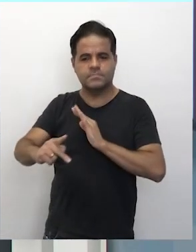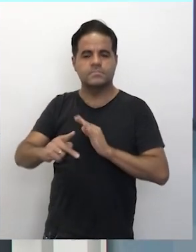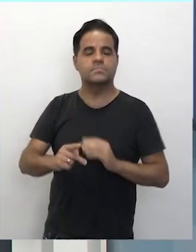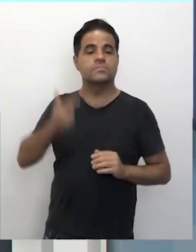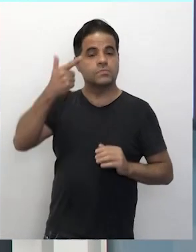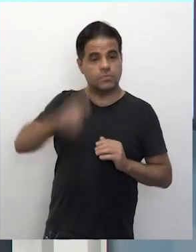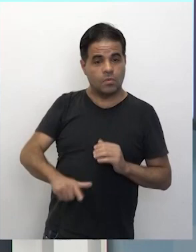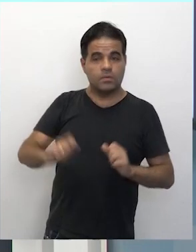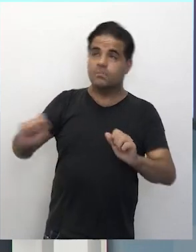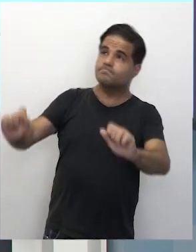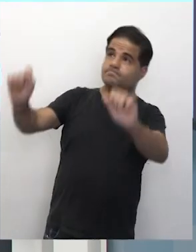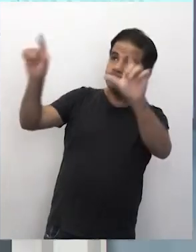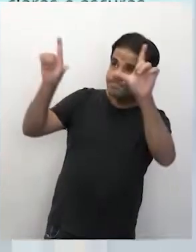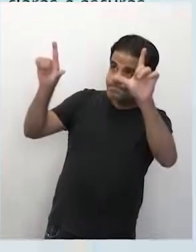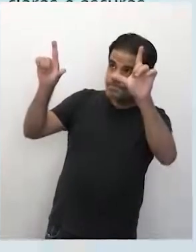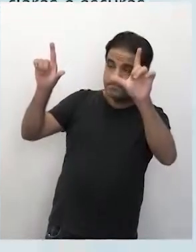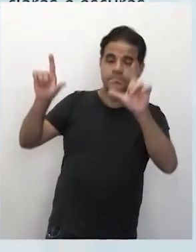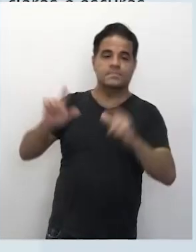para a próxima tela?